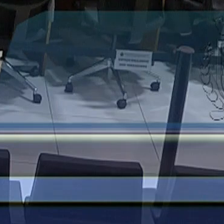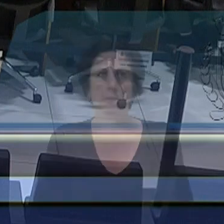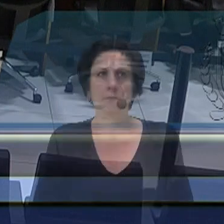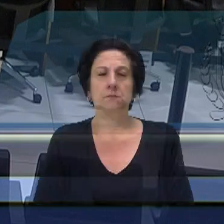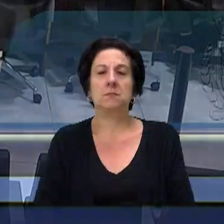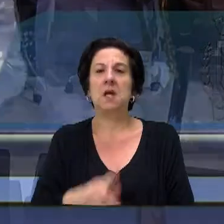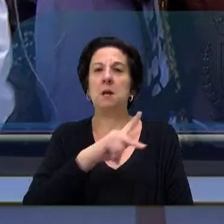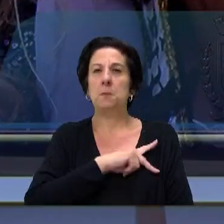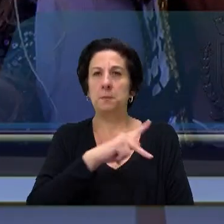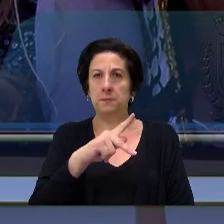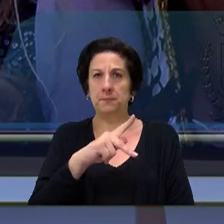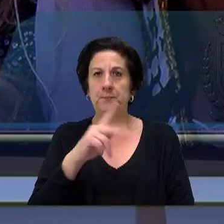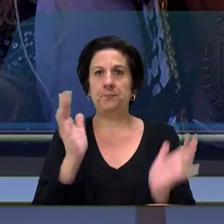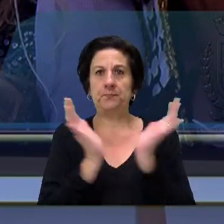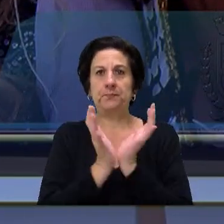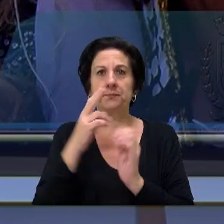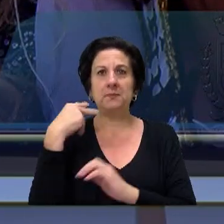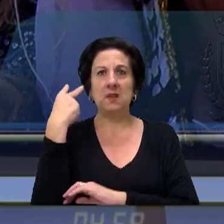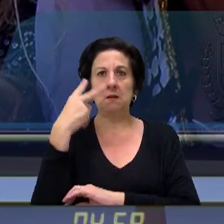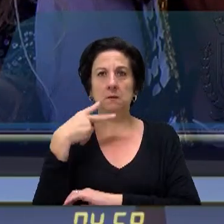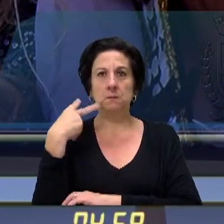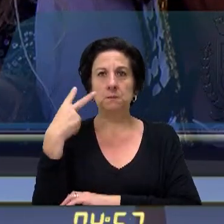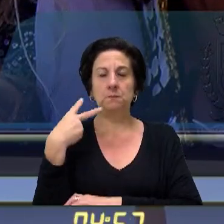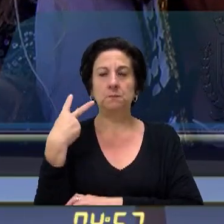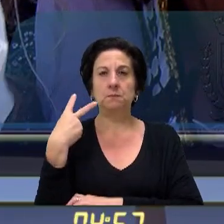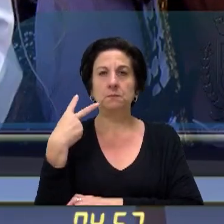Senhor presidente, colegas vereadores,